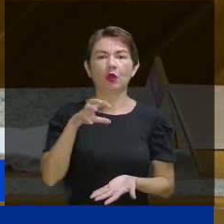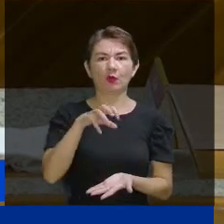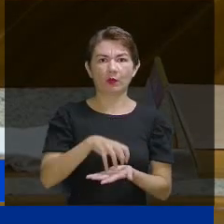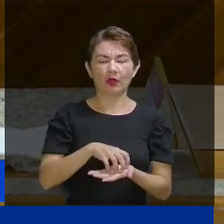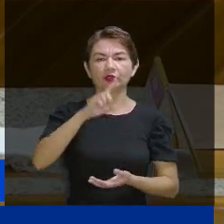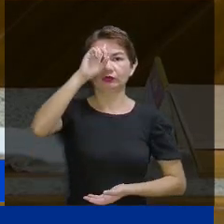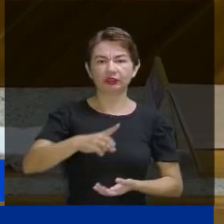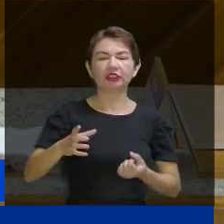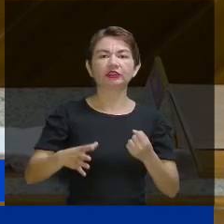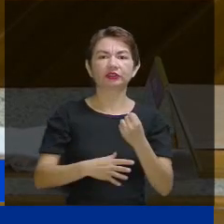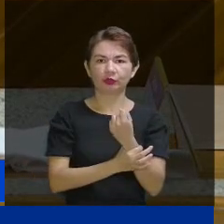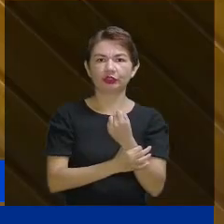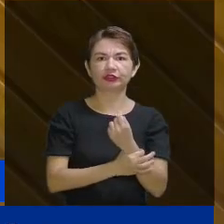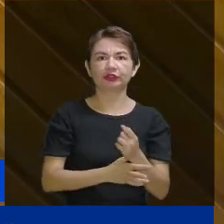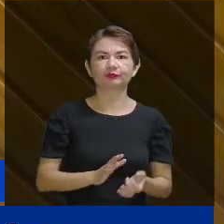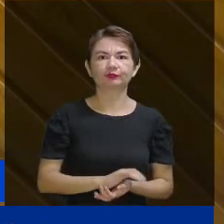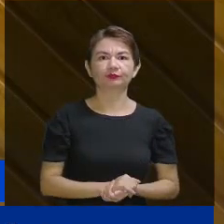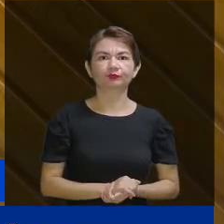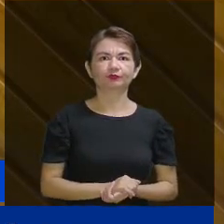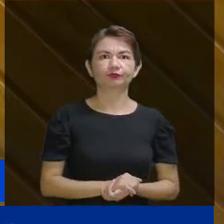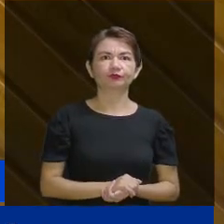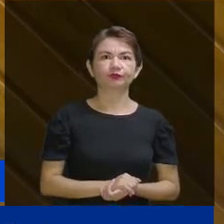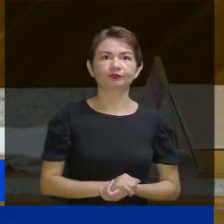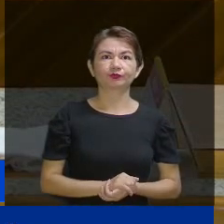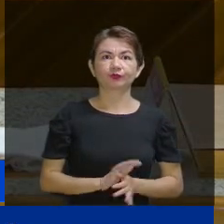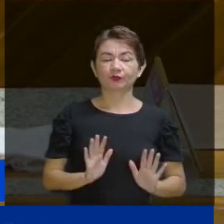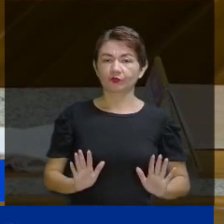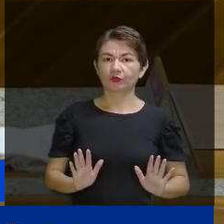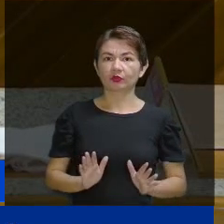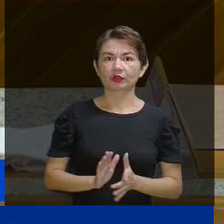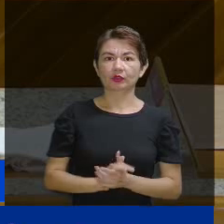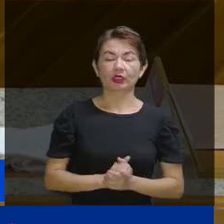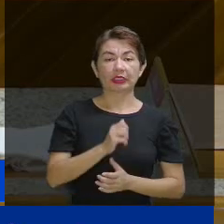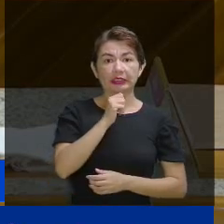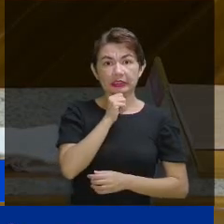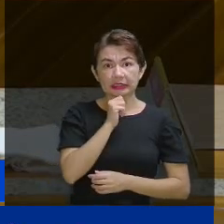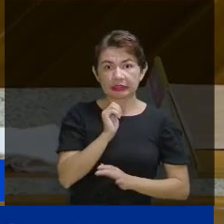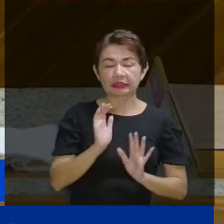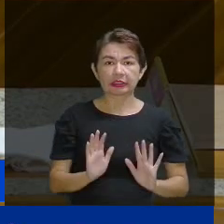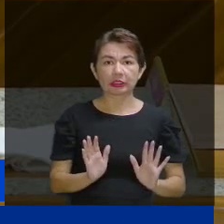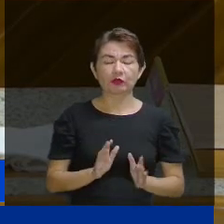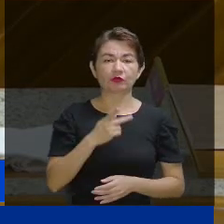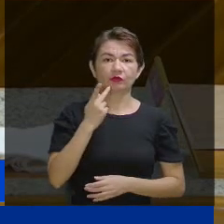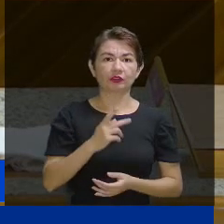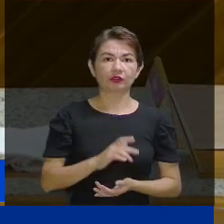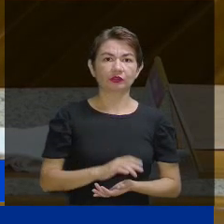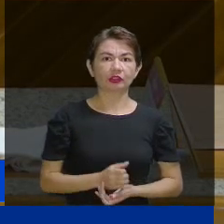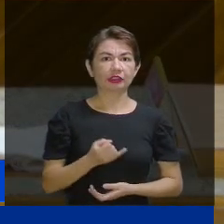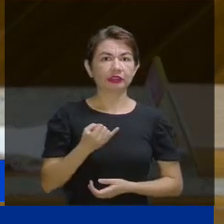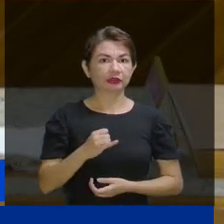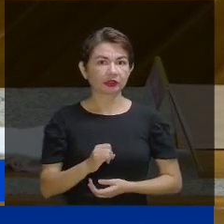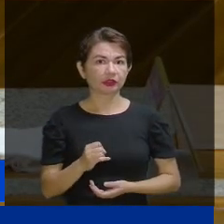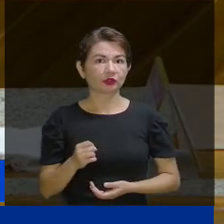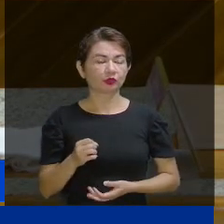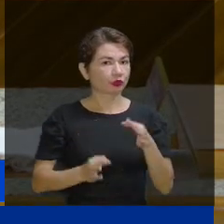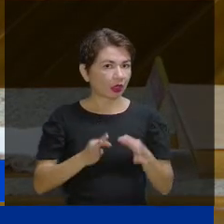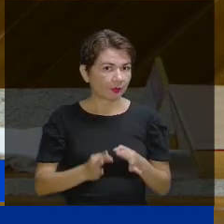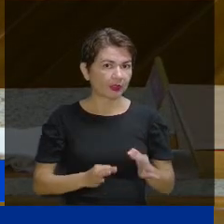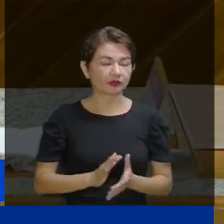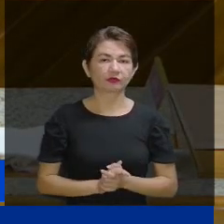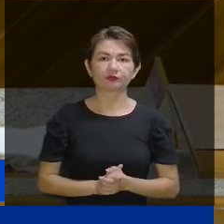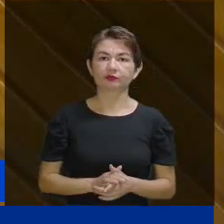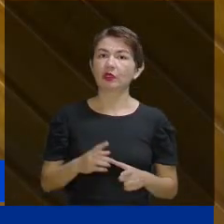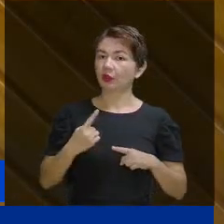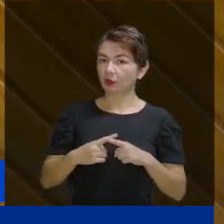mérito do mandado de segurança. Porque Vossa Excelência até agora não se manifestou se opondo a essa situação de julgamento.